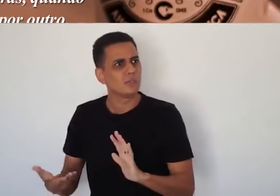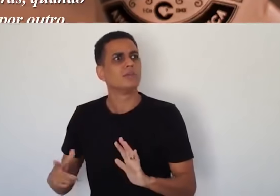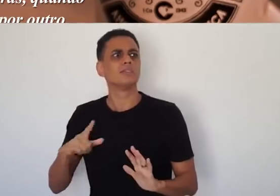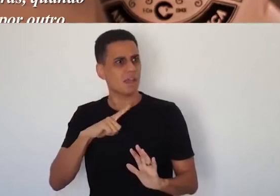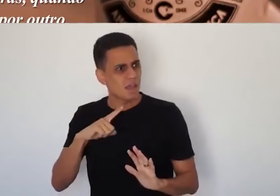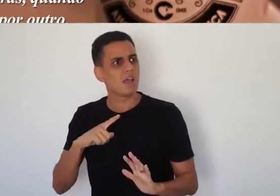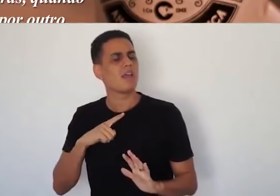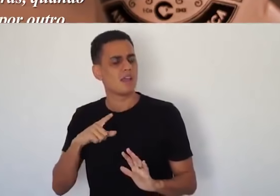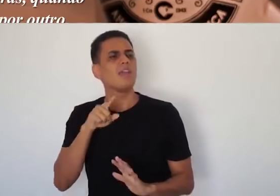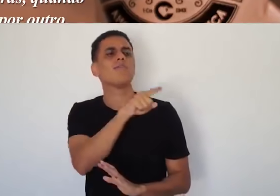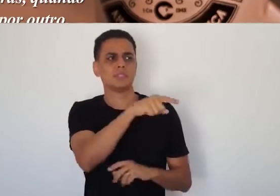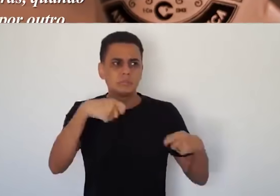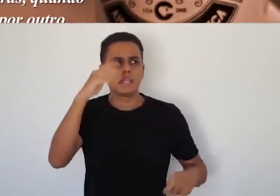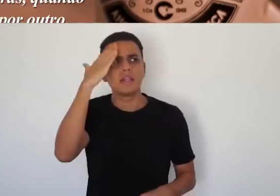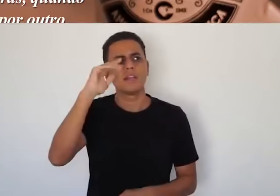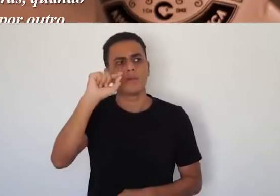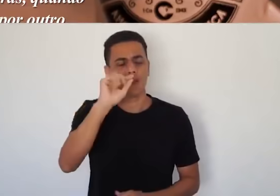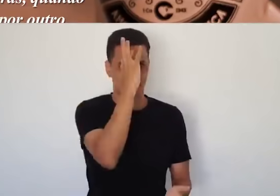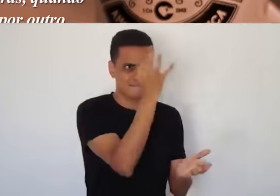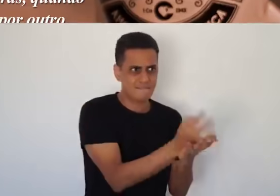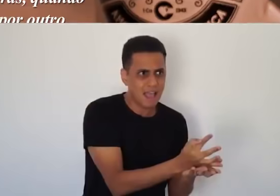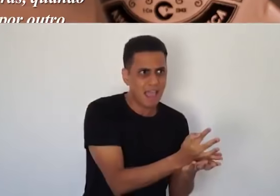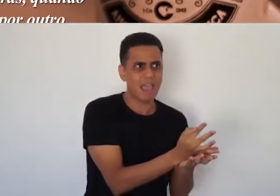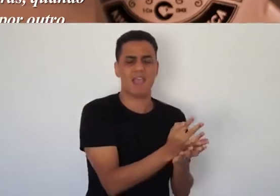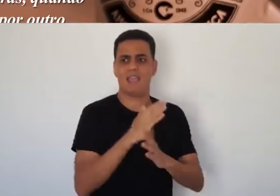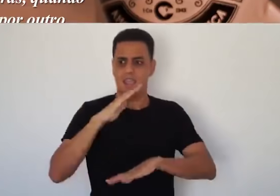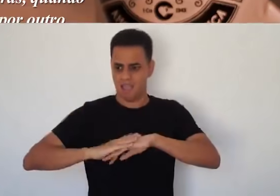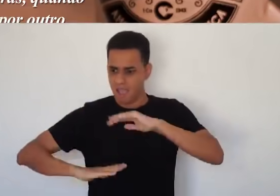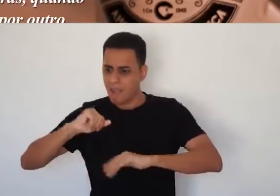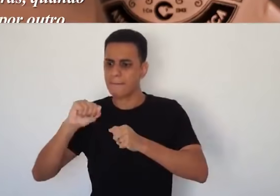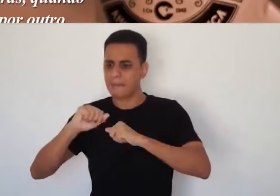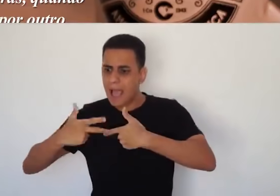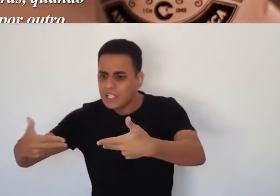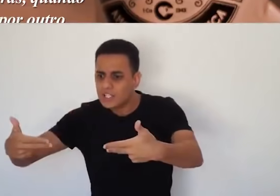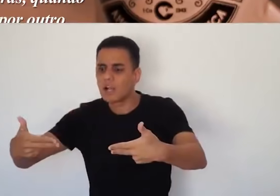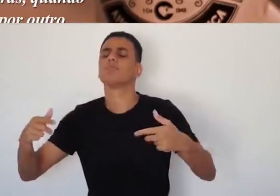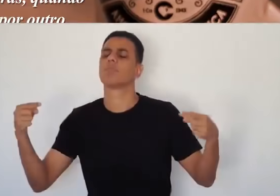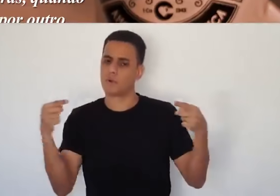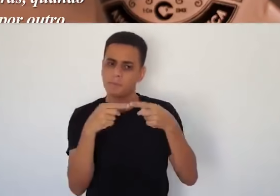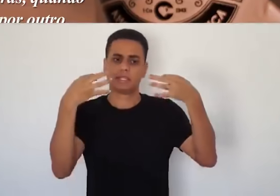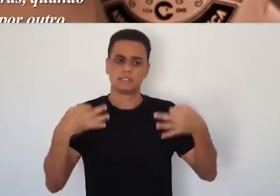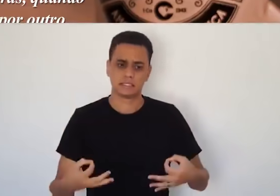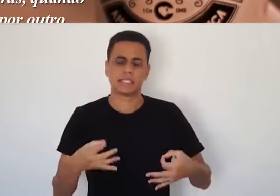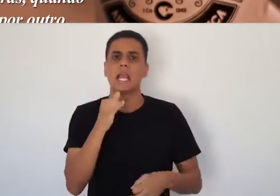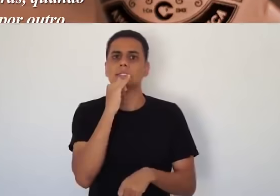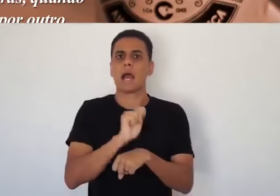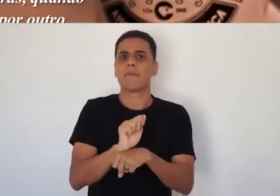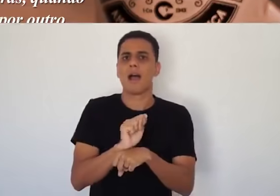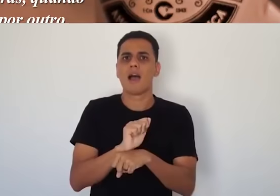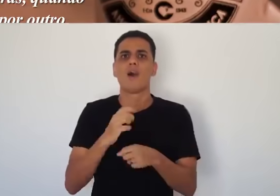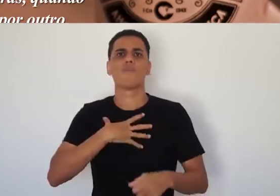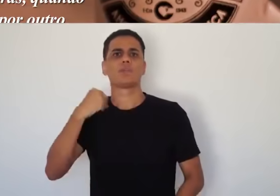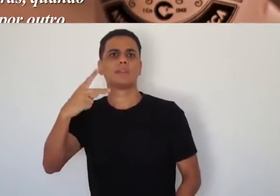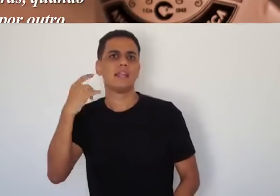por obras e não apenas pela fé. Caso semelhante ao de Raabe, a prostituta, não foi ela justificada pelas